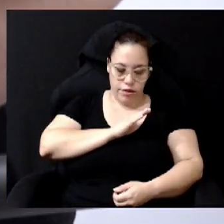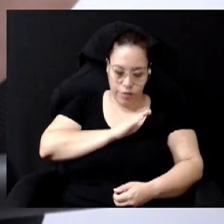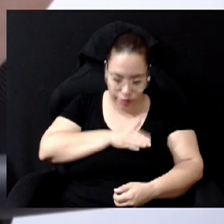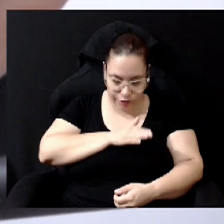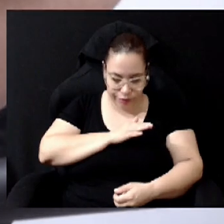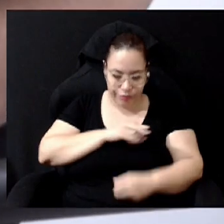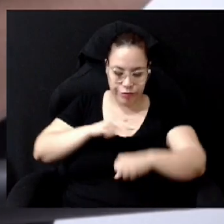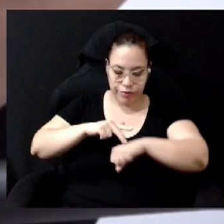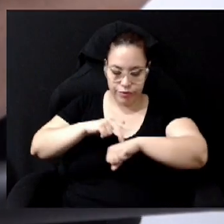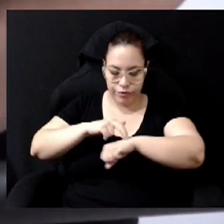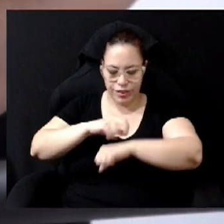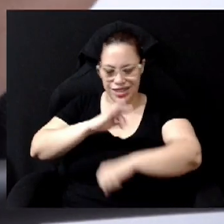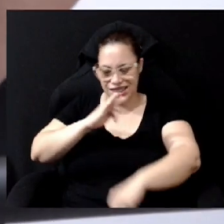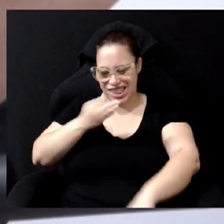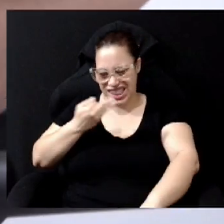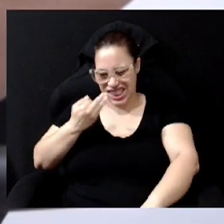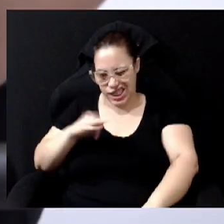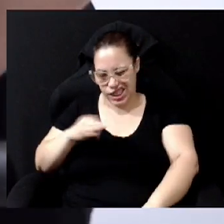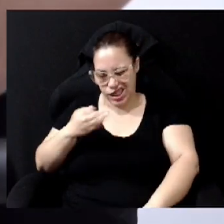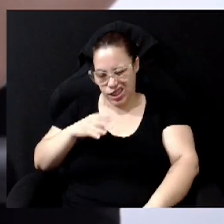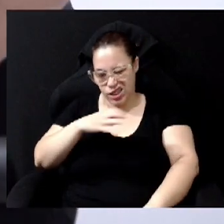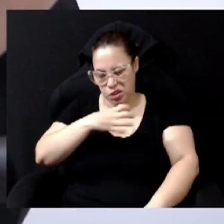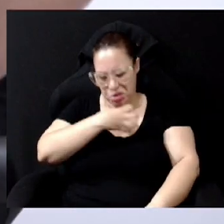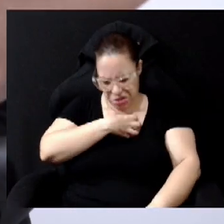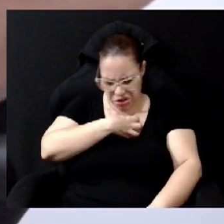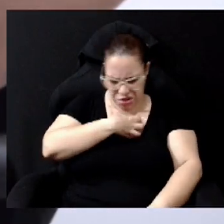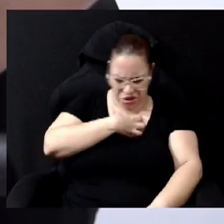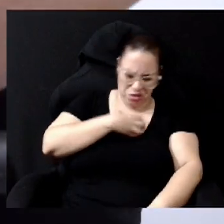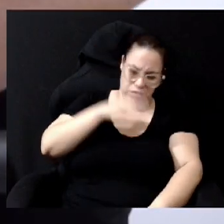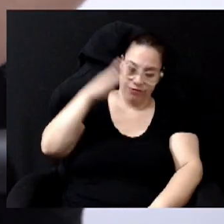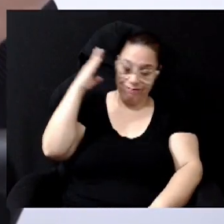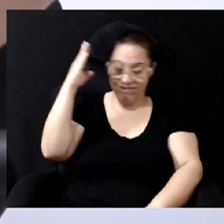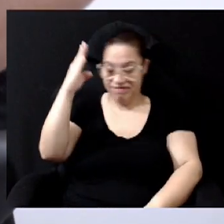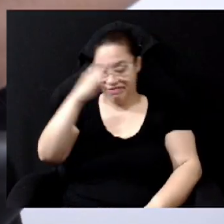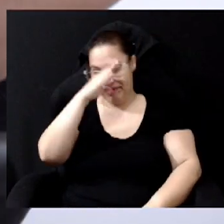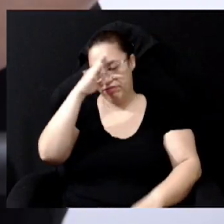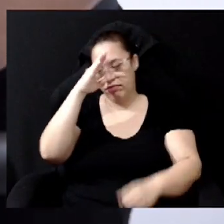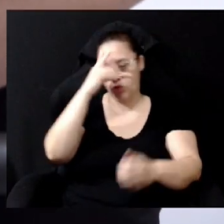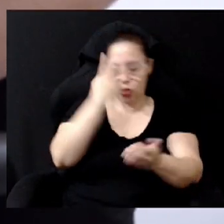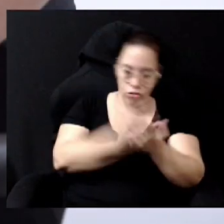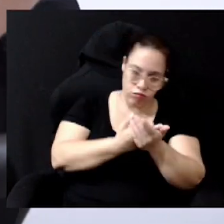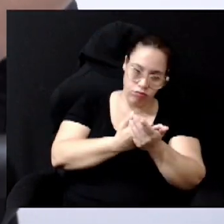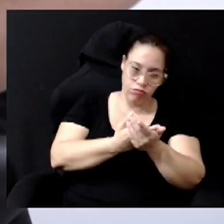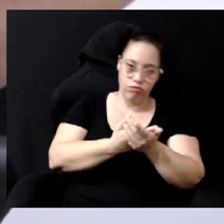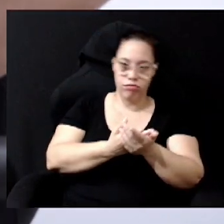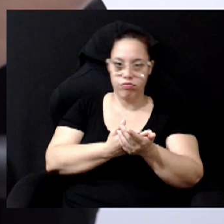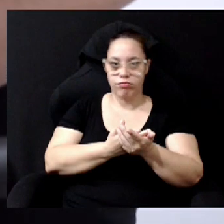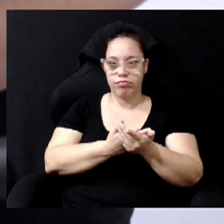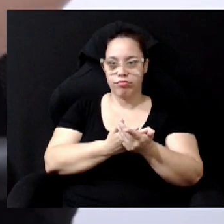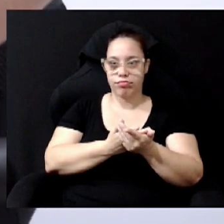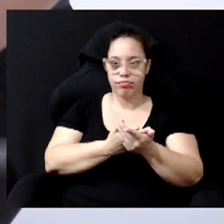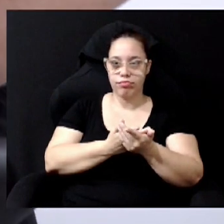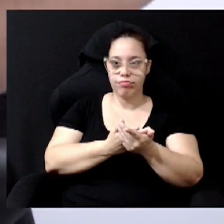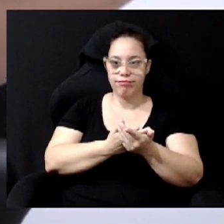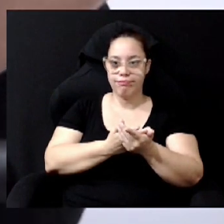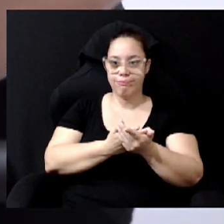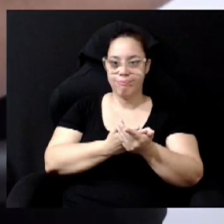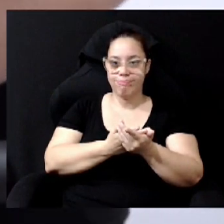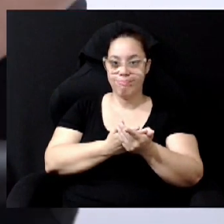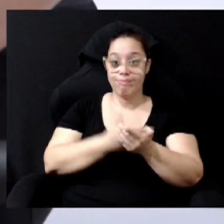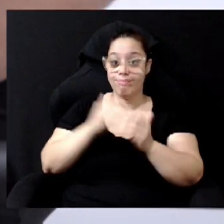peito, depois tonturas e desmaios, e no estágio mais avançado, mais